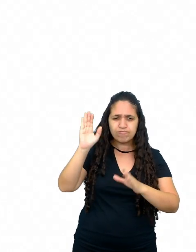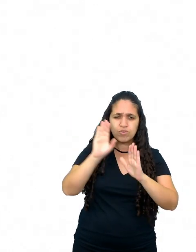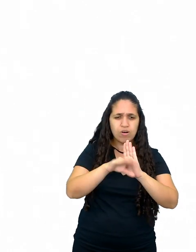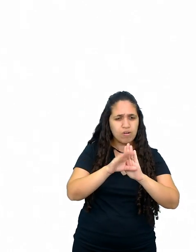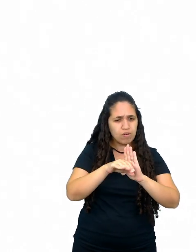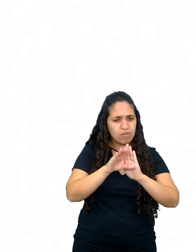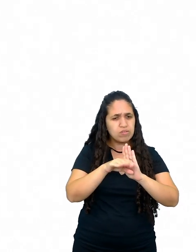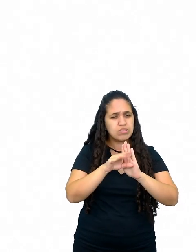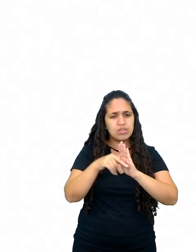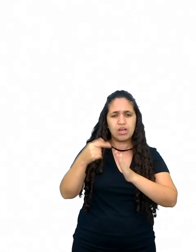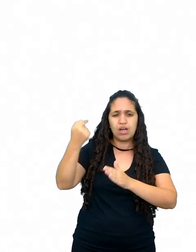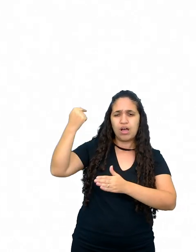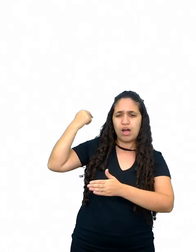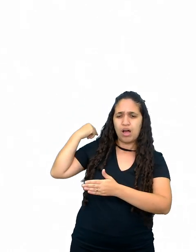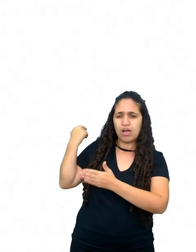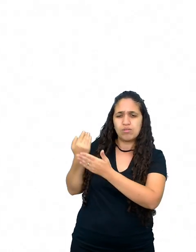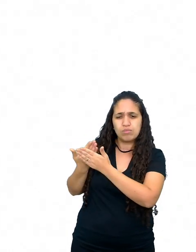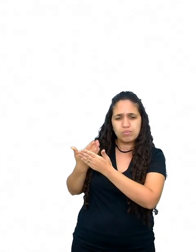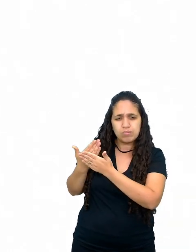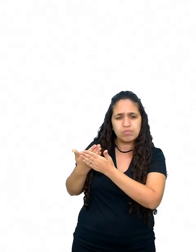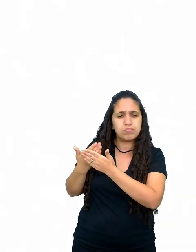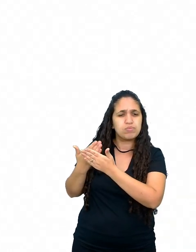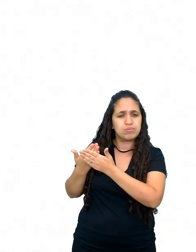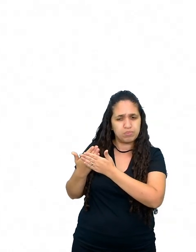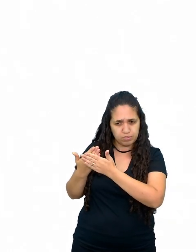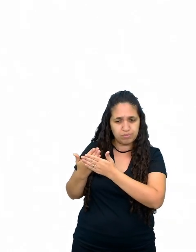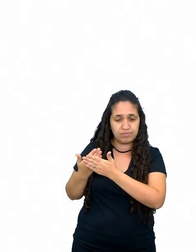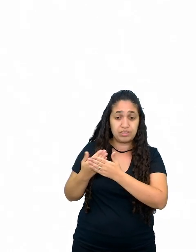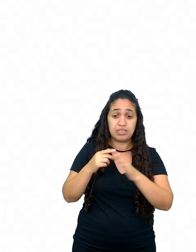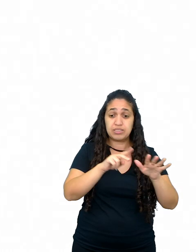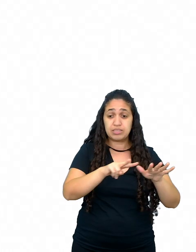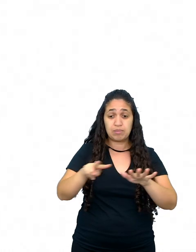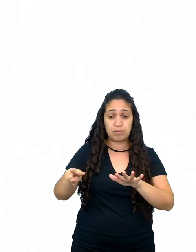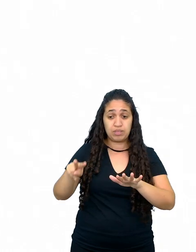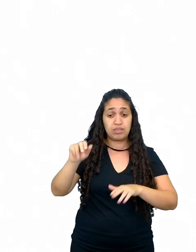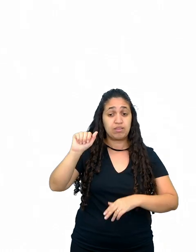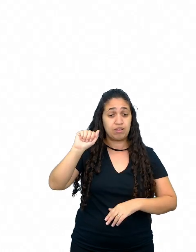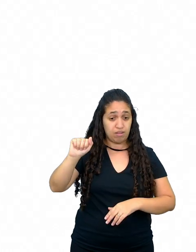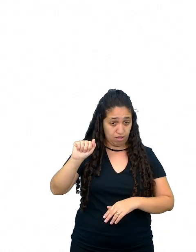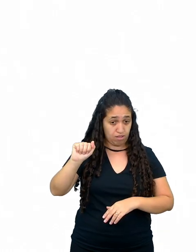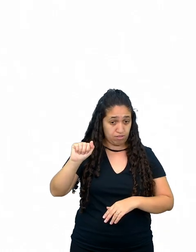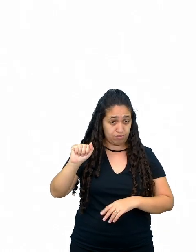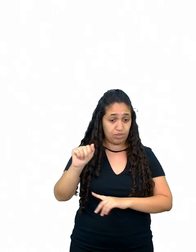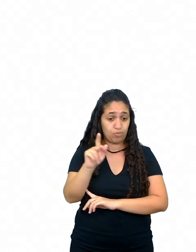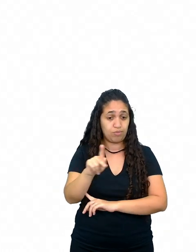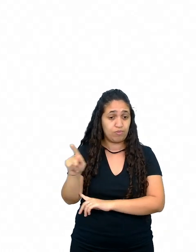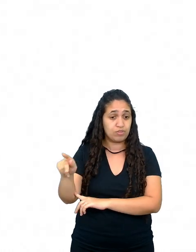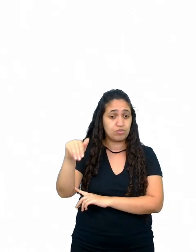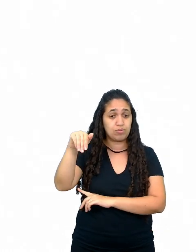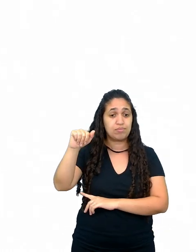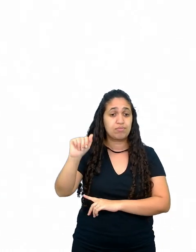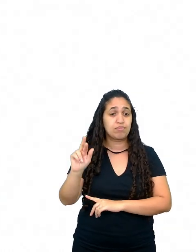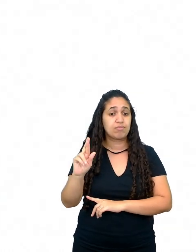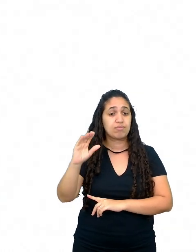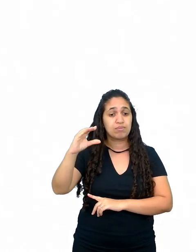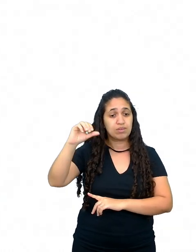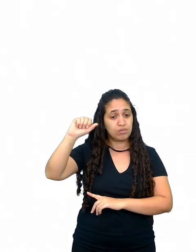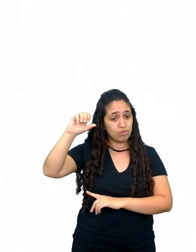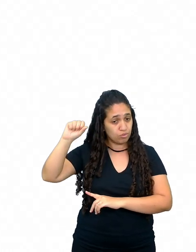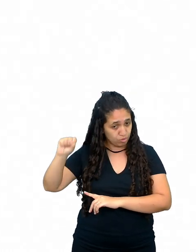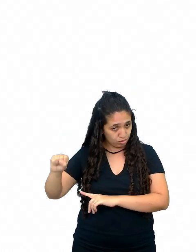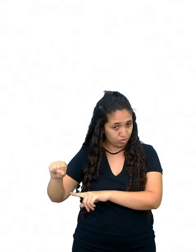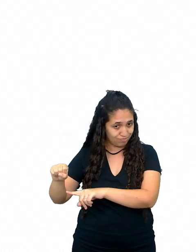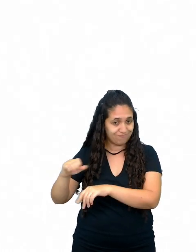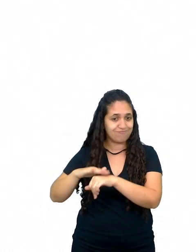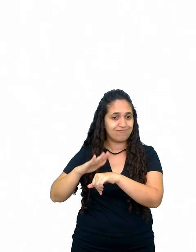conceitos estudados lá na formação de etapa da semana A, que o professor Marco Assis fez a formação